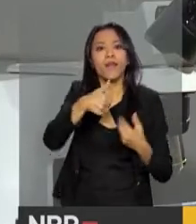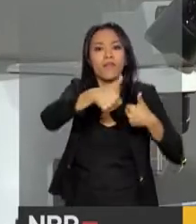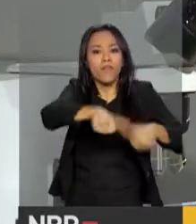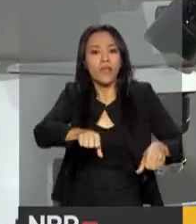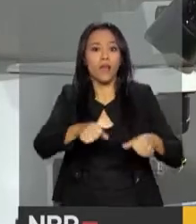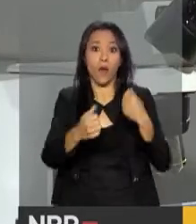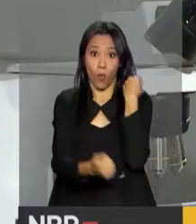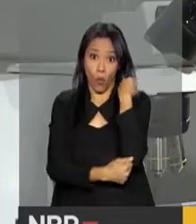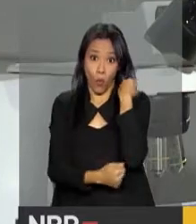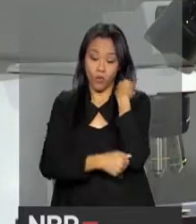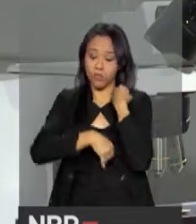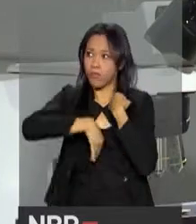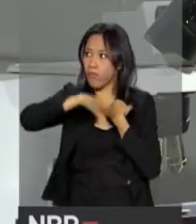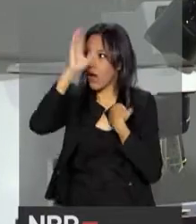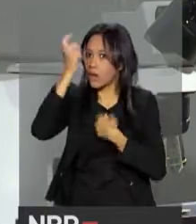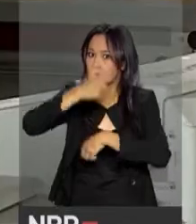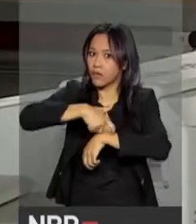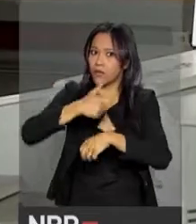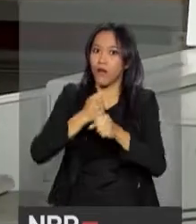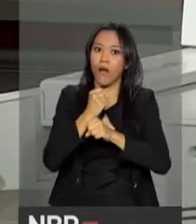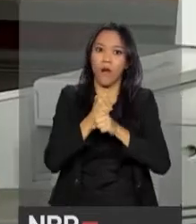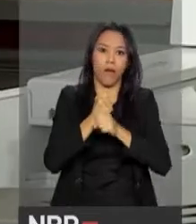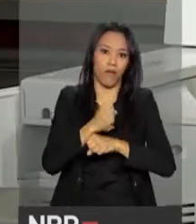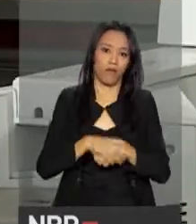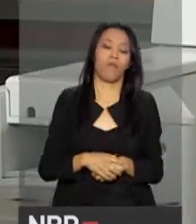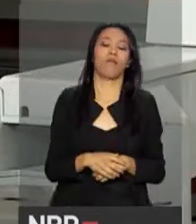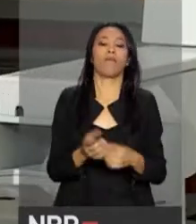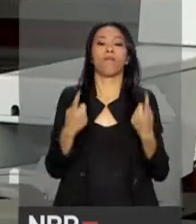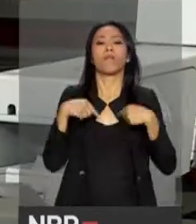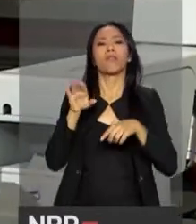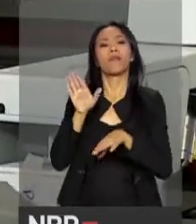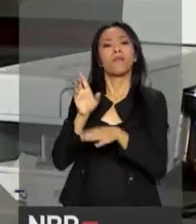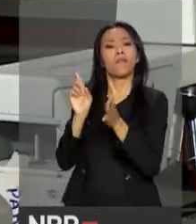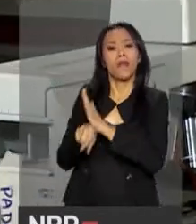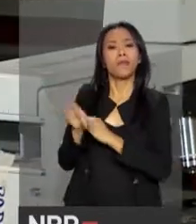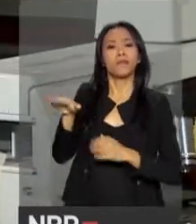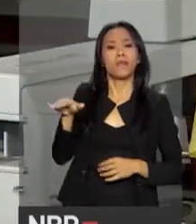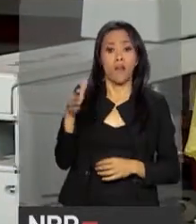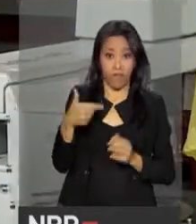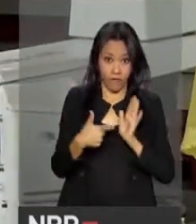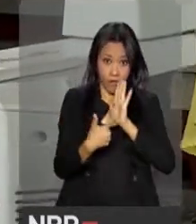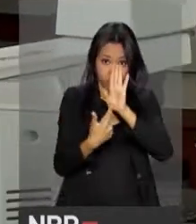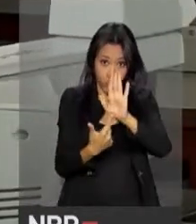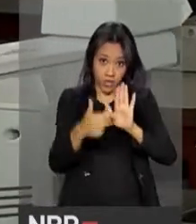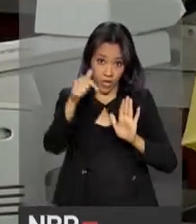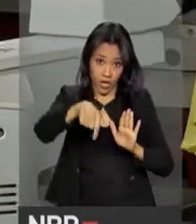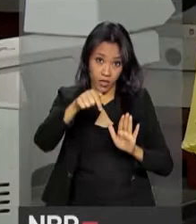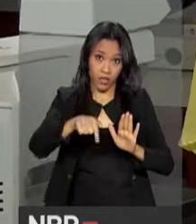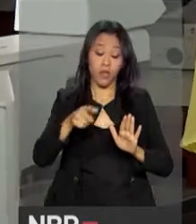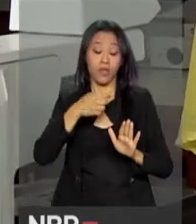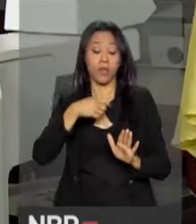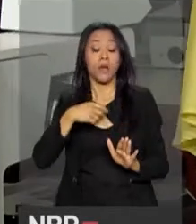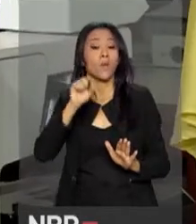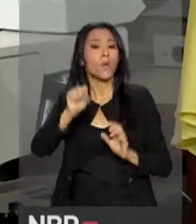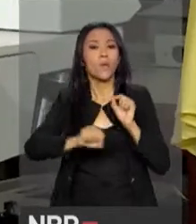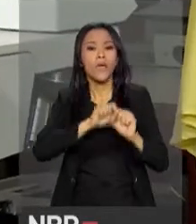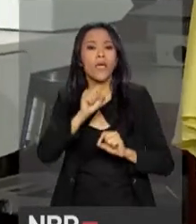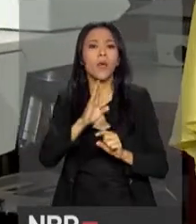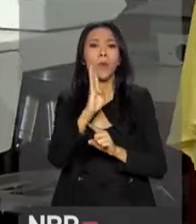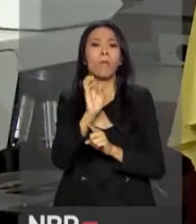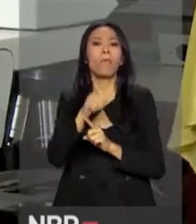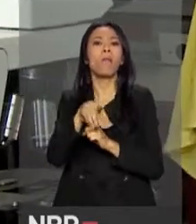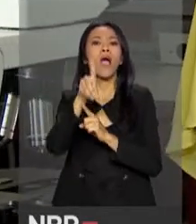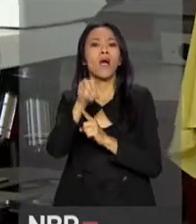o osso é o que dura mais tempo por falar nisso o doutor a gente vai mostrar agora numa reportagem da tv nbr o banco de